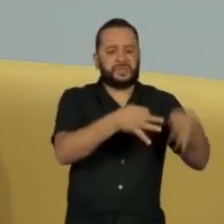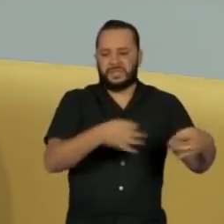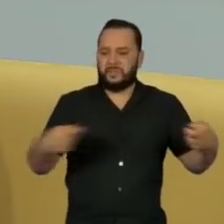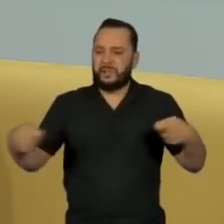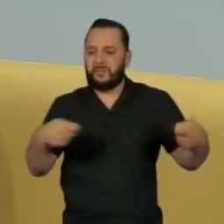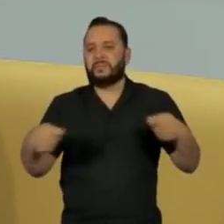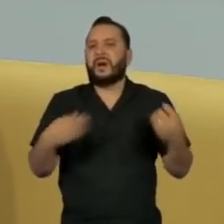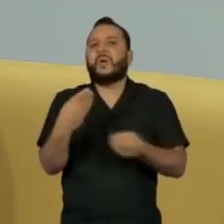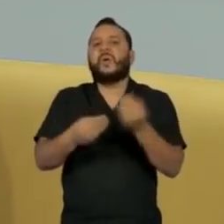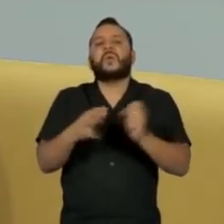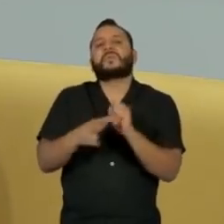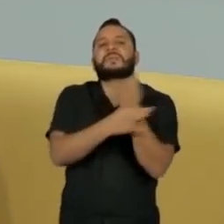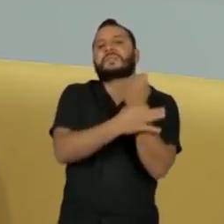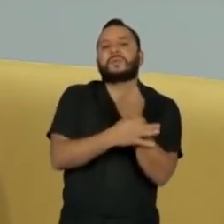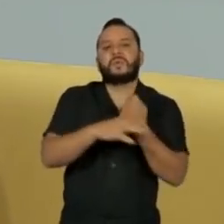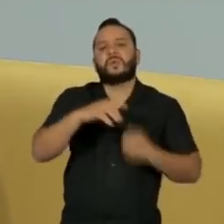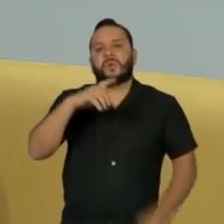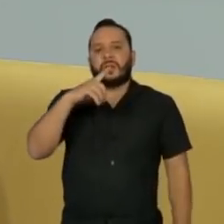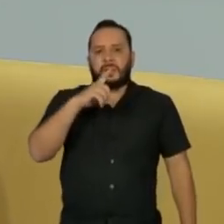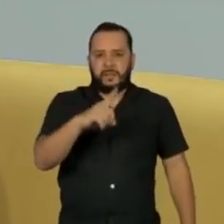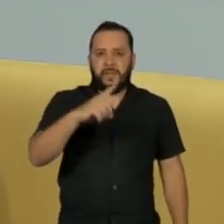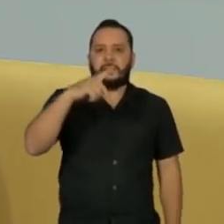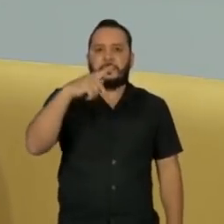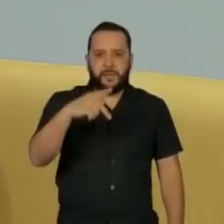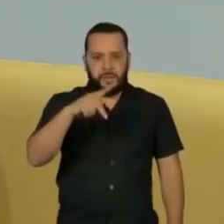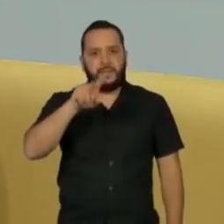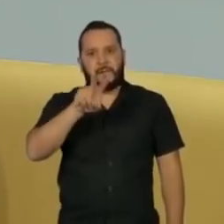o DPVAT, seguro obrigatório, que